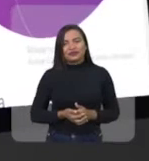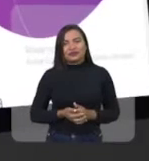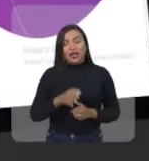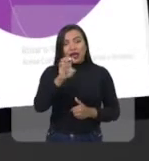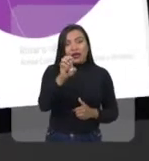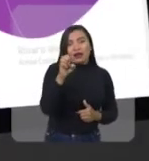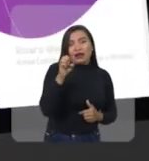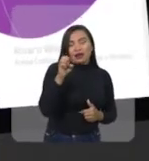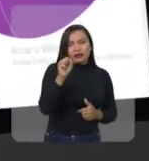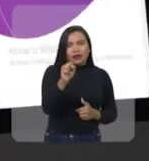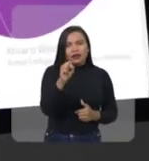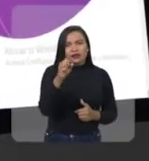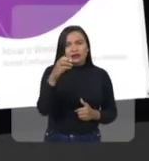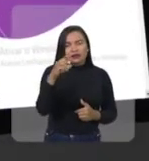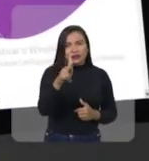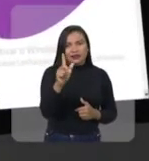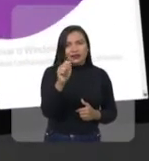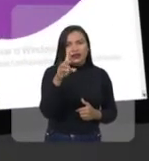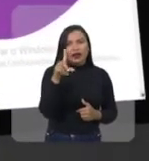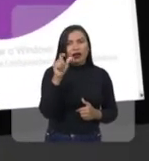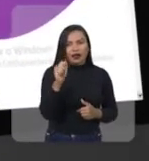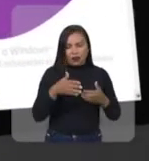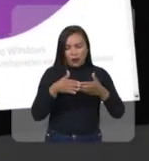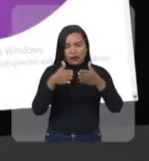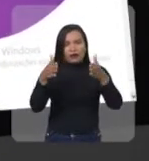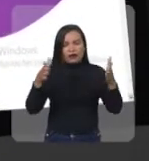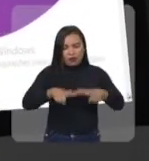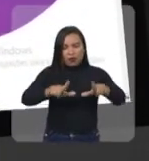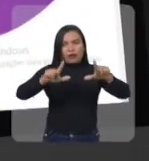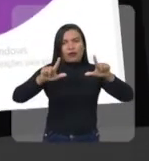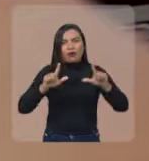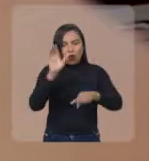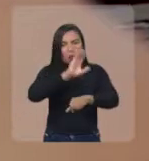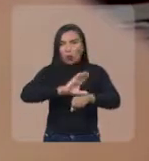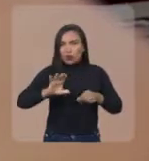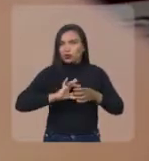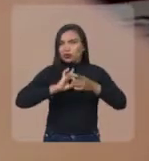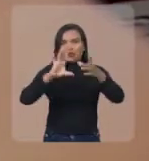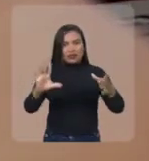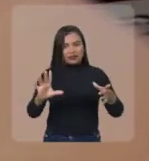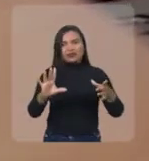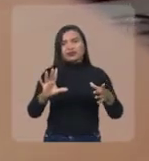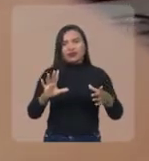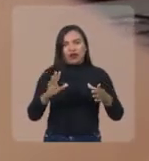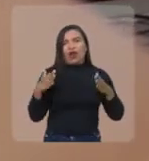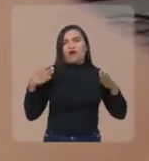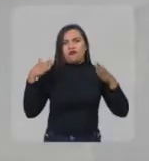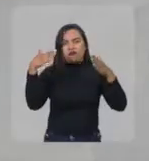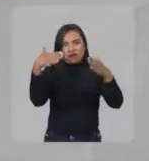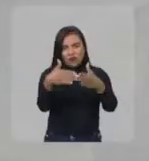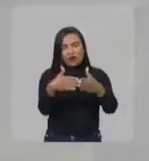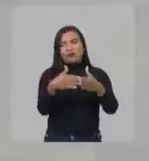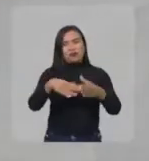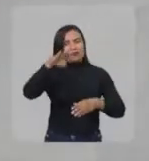Escada. A plataforma de cursos abertos da UEMA é um caminho rumo ao topo, mas principalmente